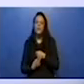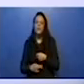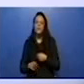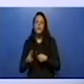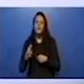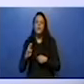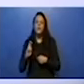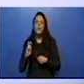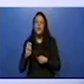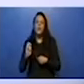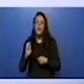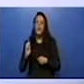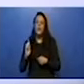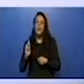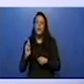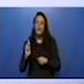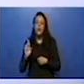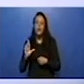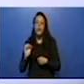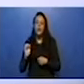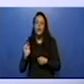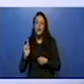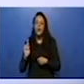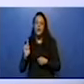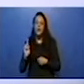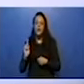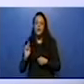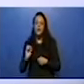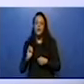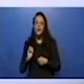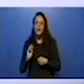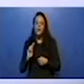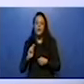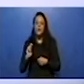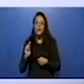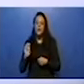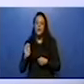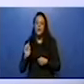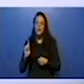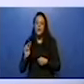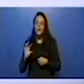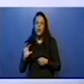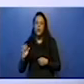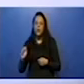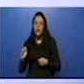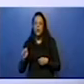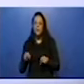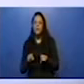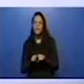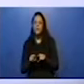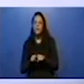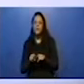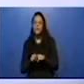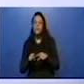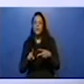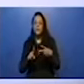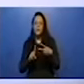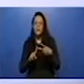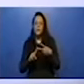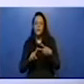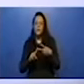irregulares. Nós vamos ver o que é isso. É tranquilo, prometo. E nós também vamos falar sobre past